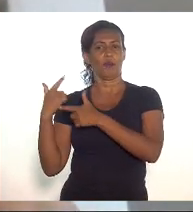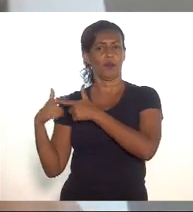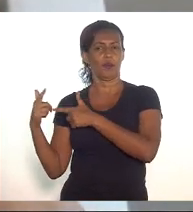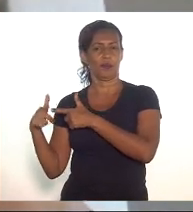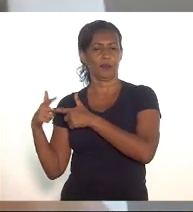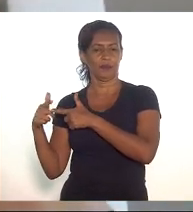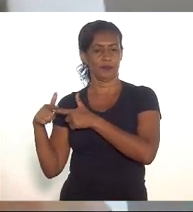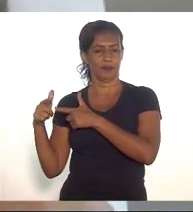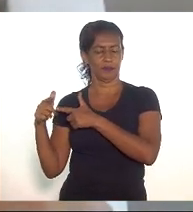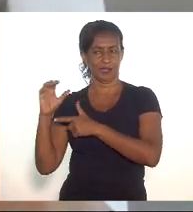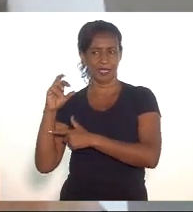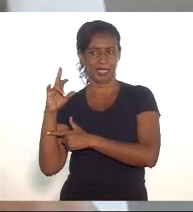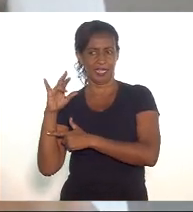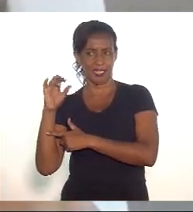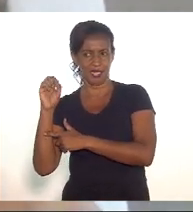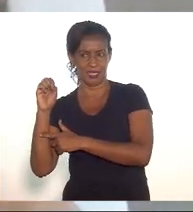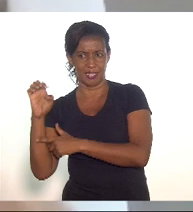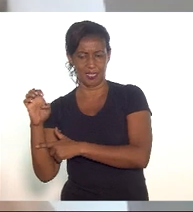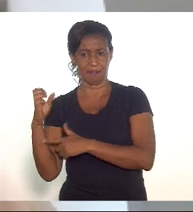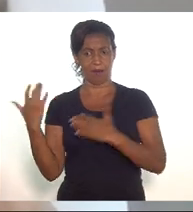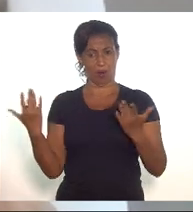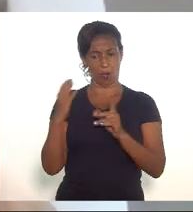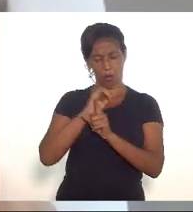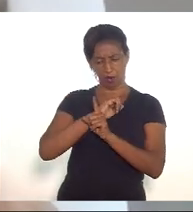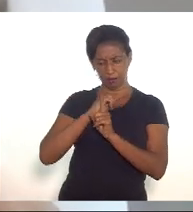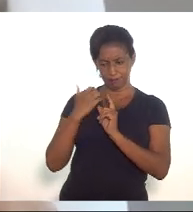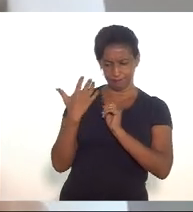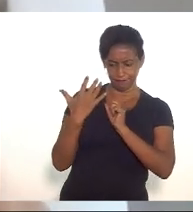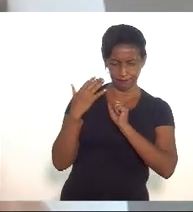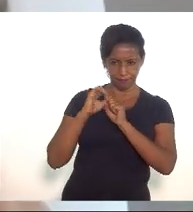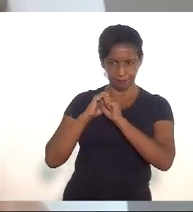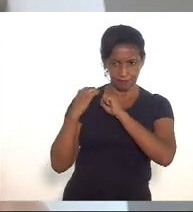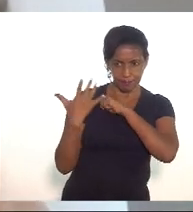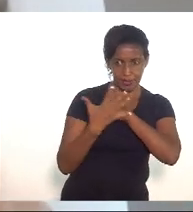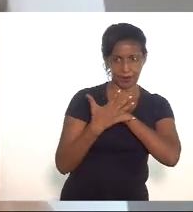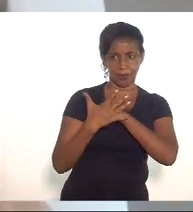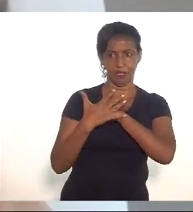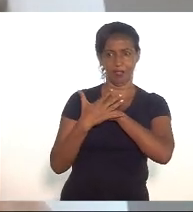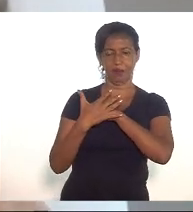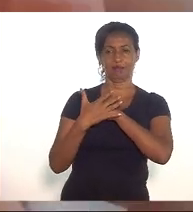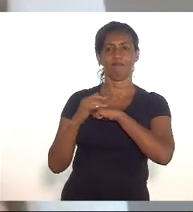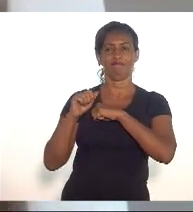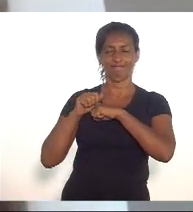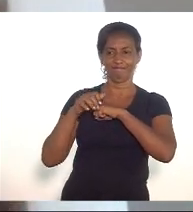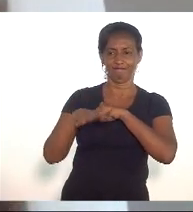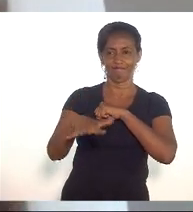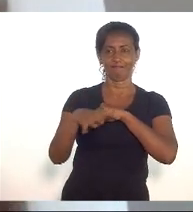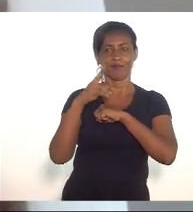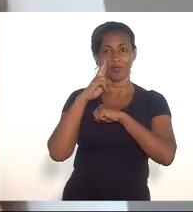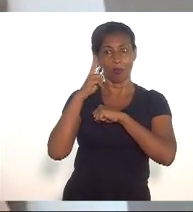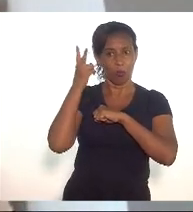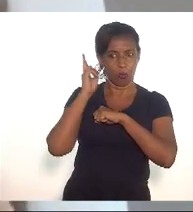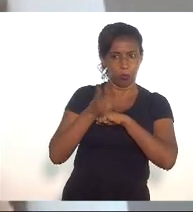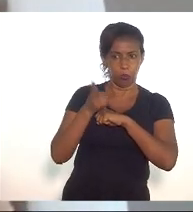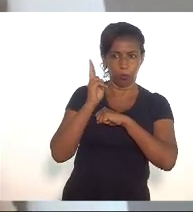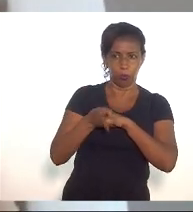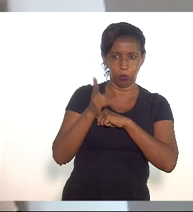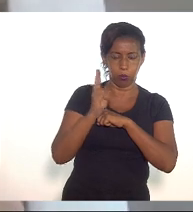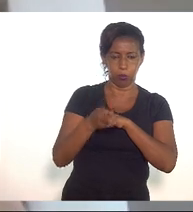estamos vendo a mesma coisa, mas o que eu acredito é que quanto menos o